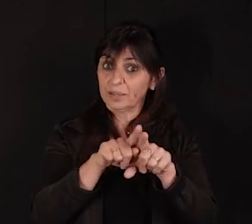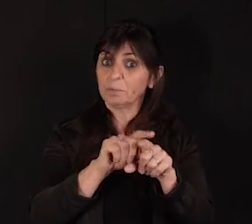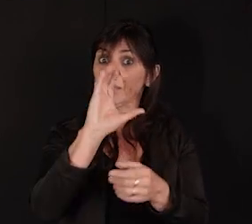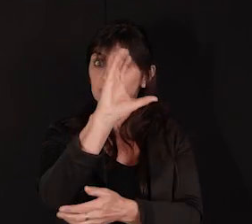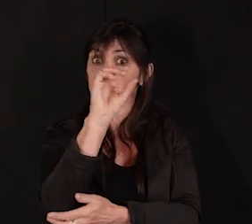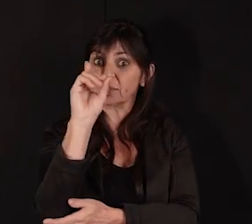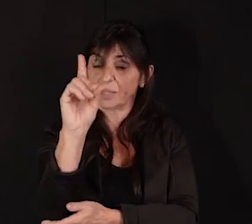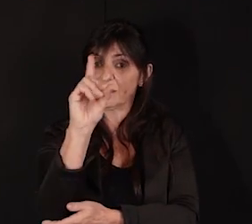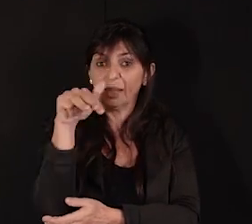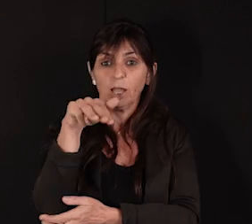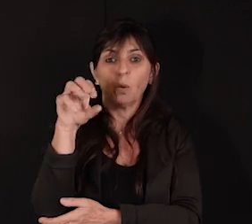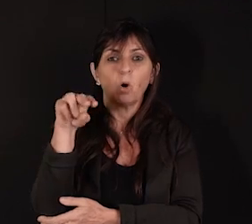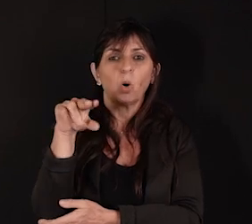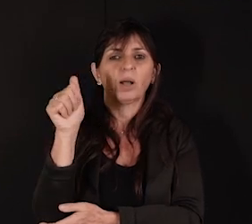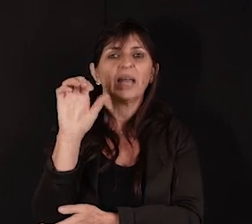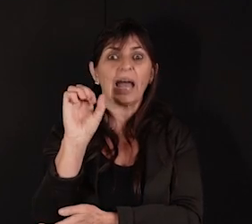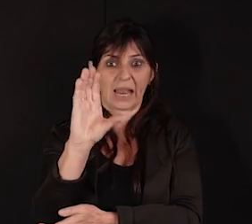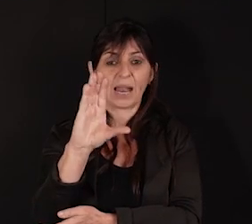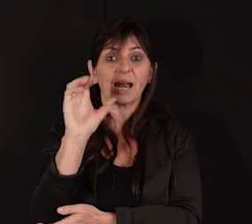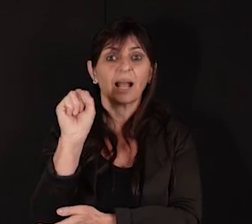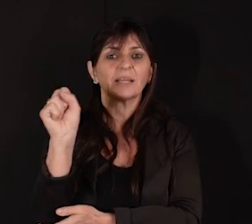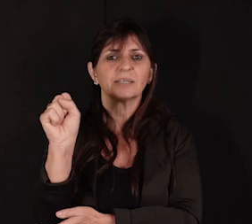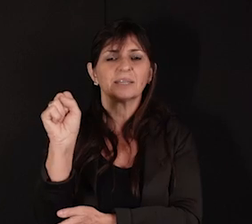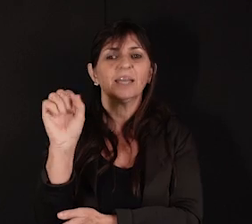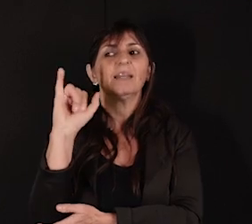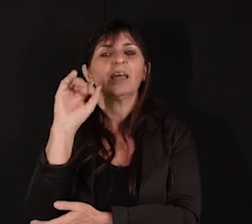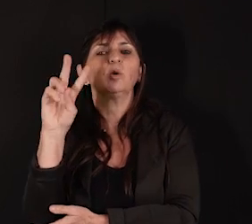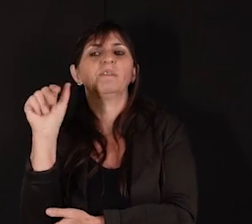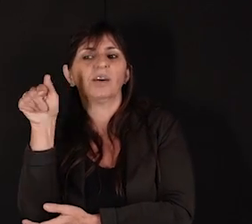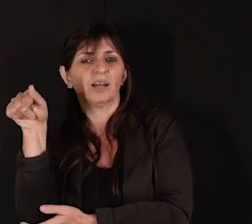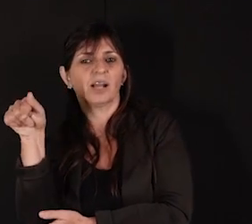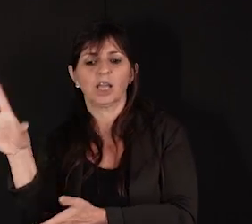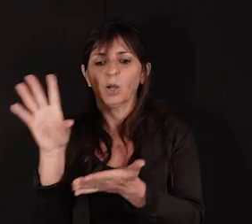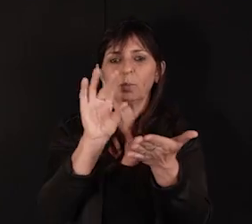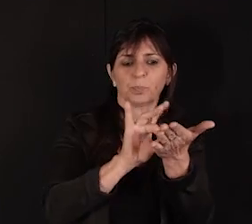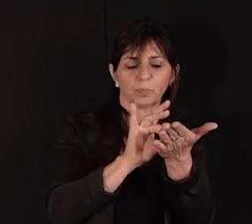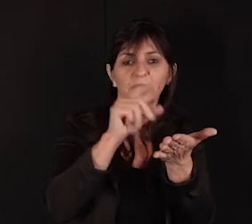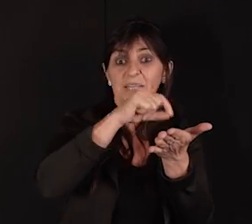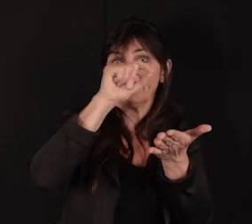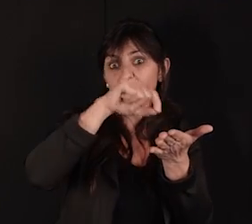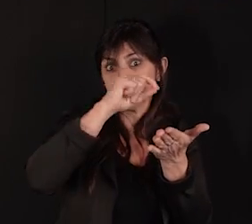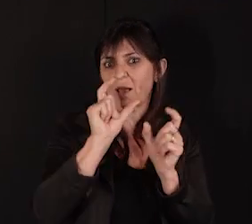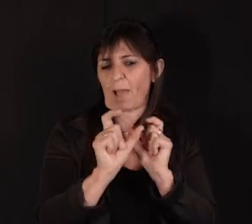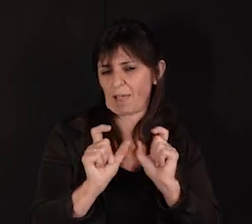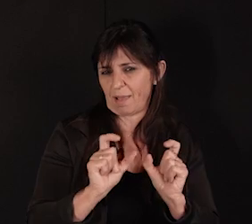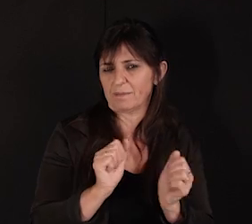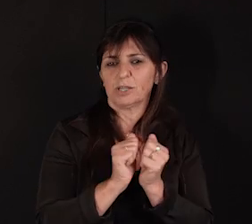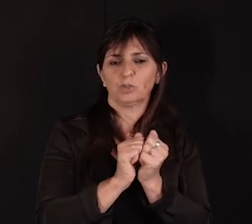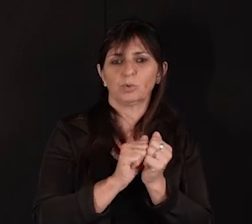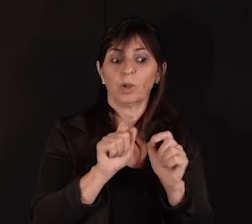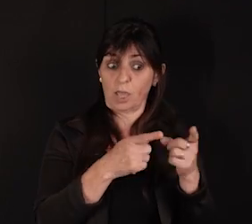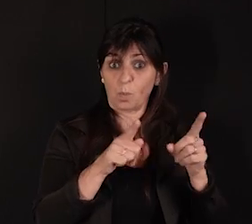Monarcas, onde o Ivan Vargas colocou a letra. Já gravamos em programas de televisão, no Ronco da